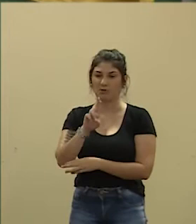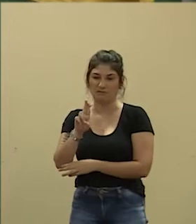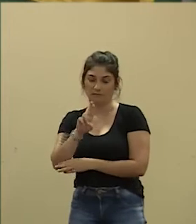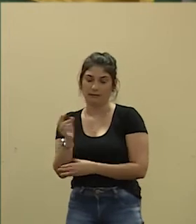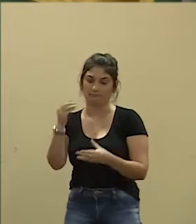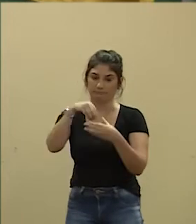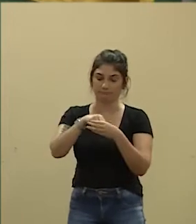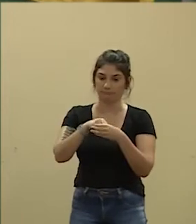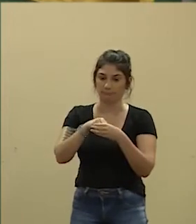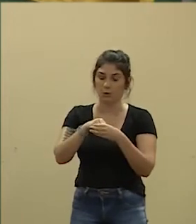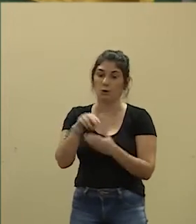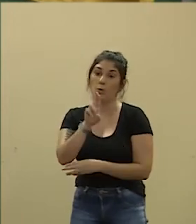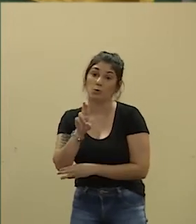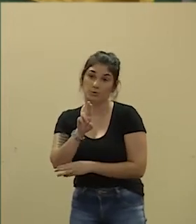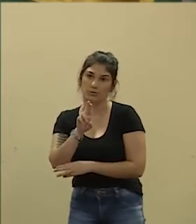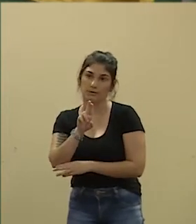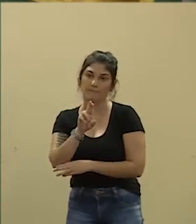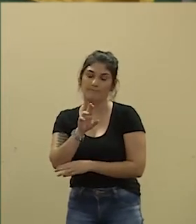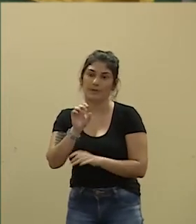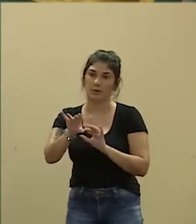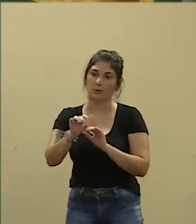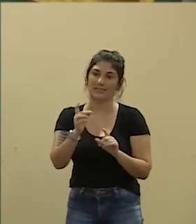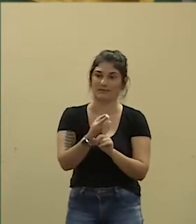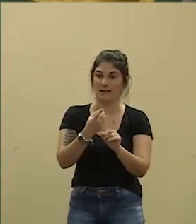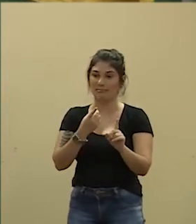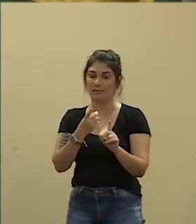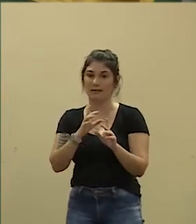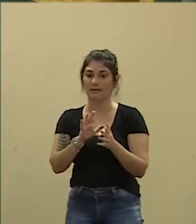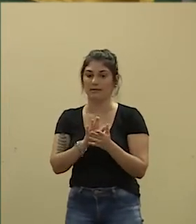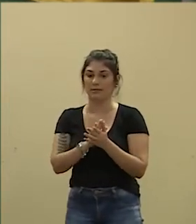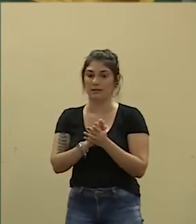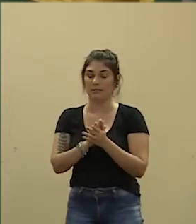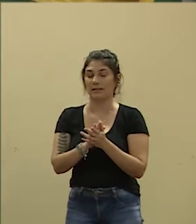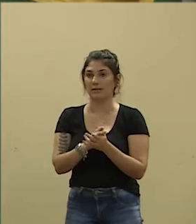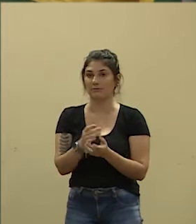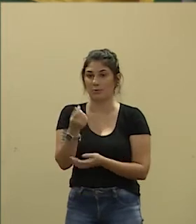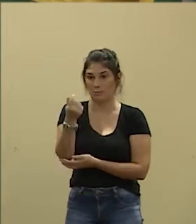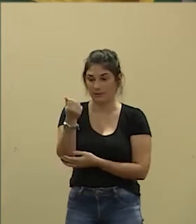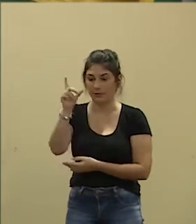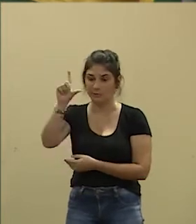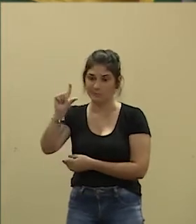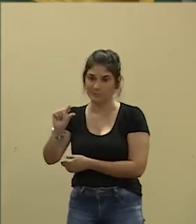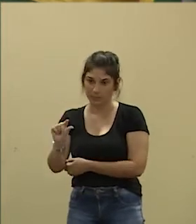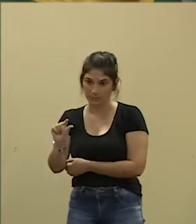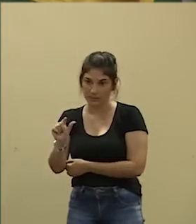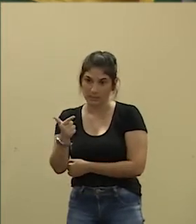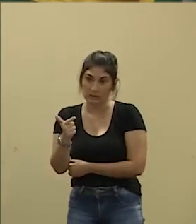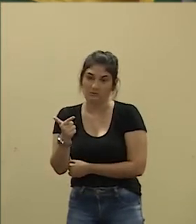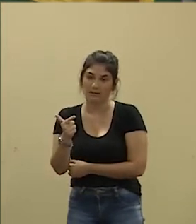possibilidade do ead como uma oportunidade pra diminuir custos sem necessariamente manter ou elevar